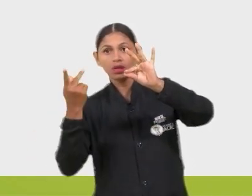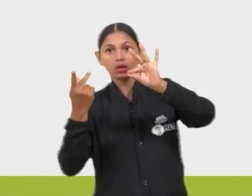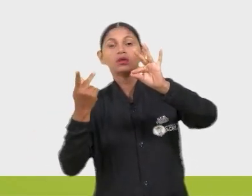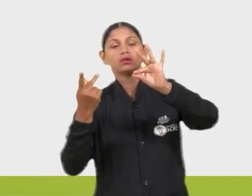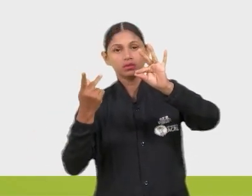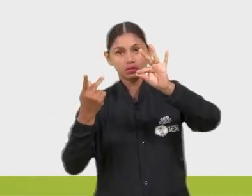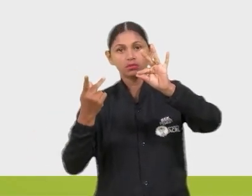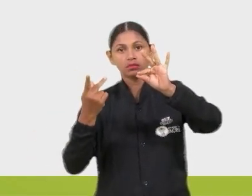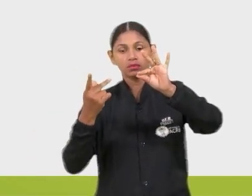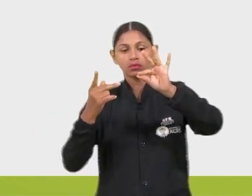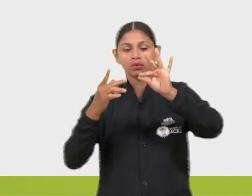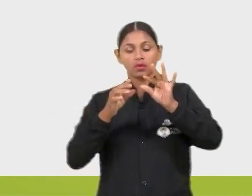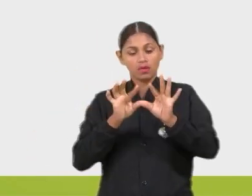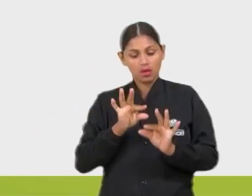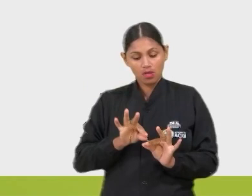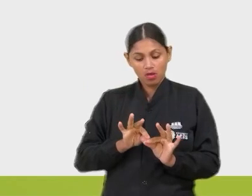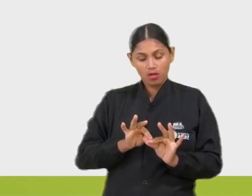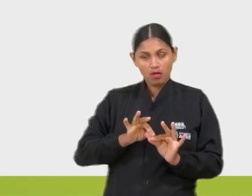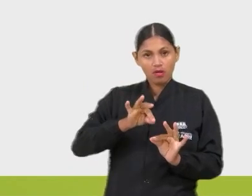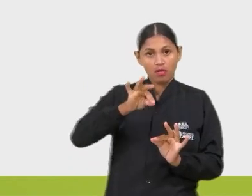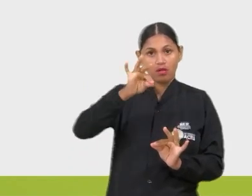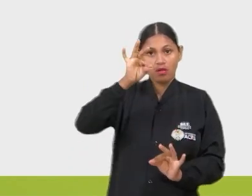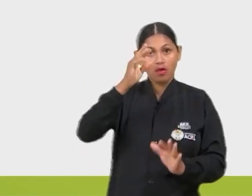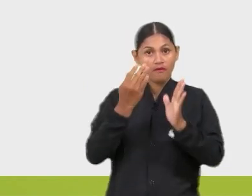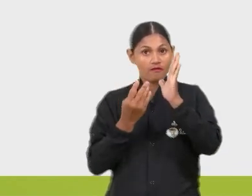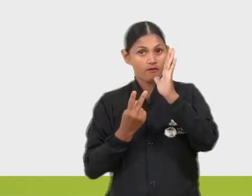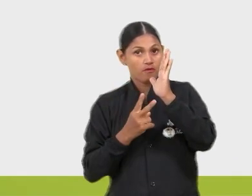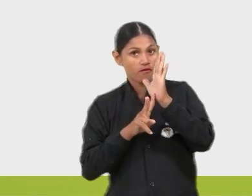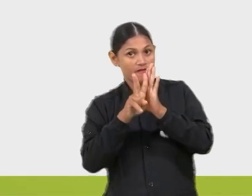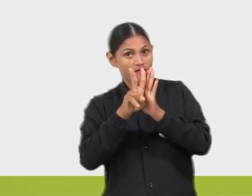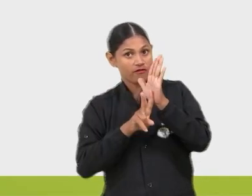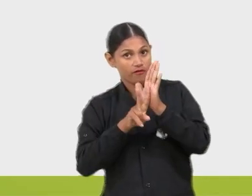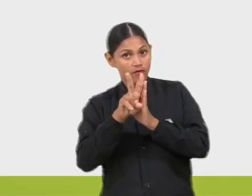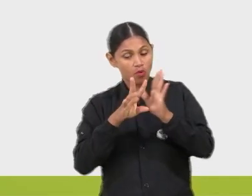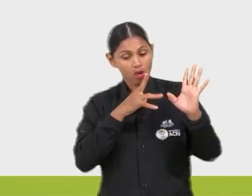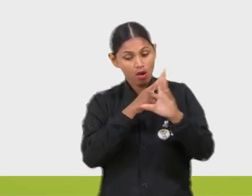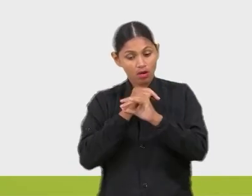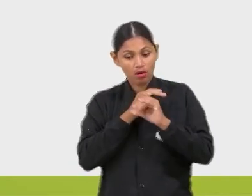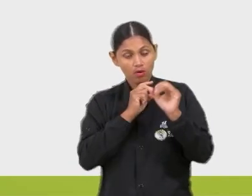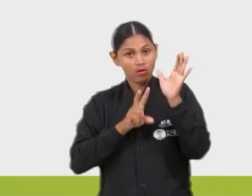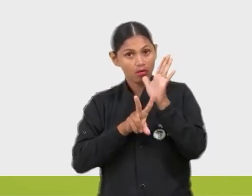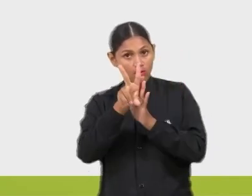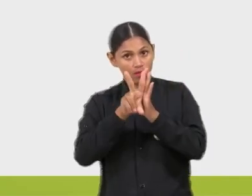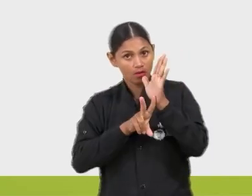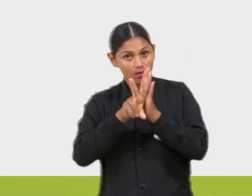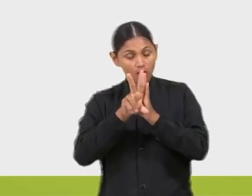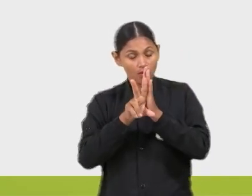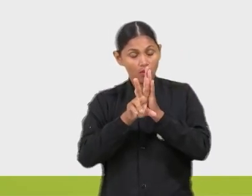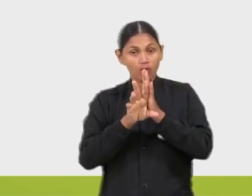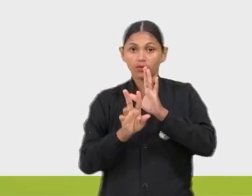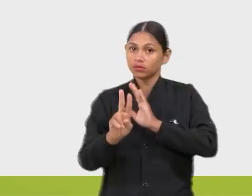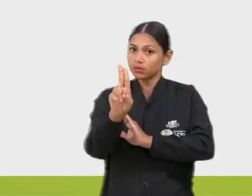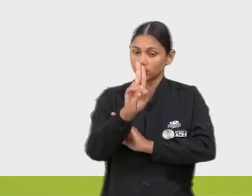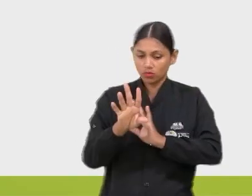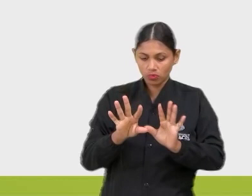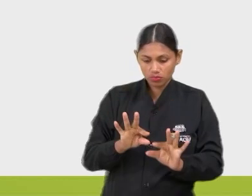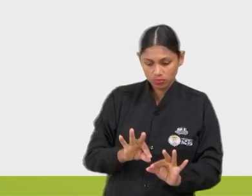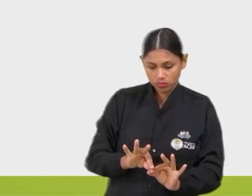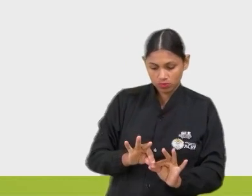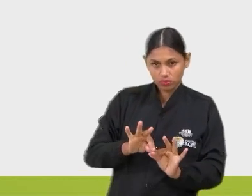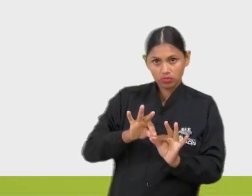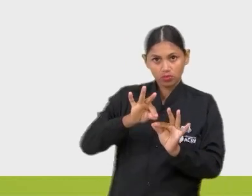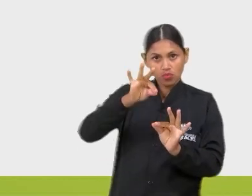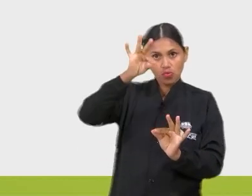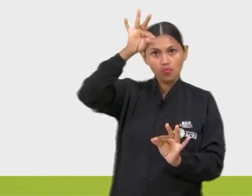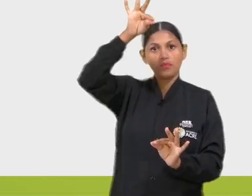desenvolver volume, você usa essa altura central, tá bom? Lembrando que estamos mexendo com figuras geométricas espaciais. O que é um vértice? Ponto